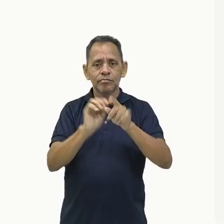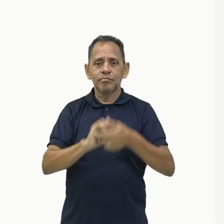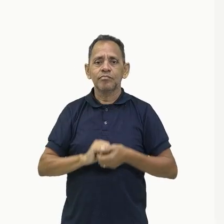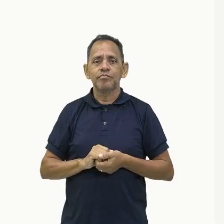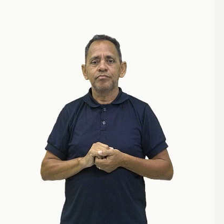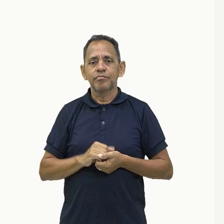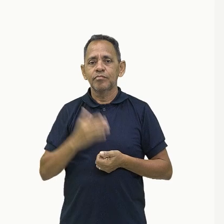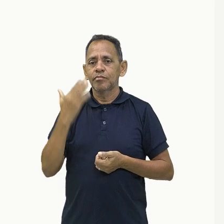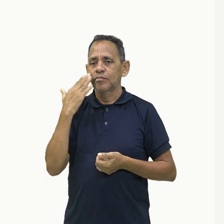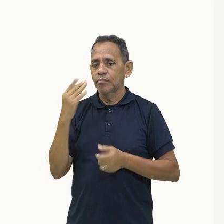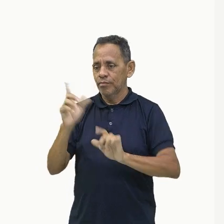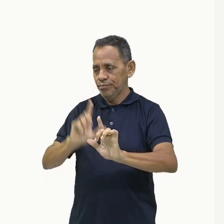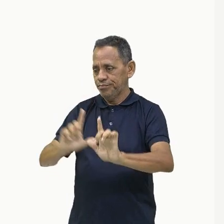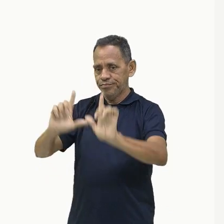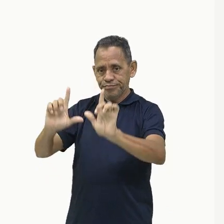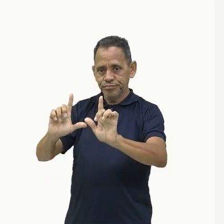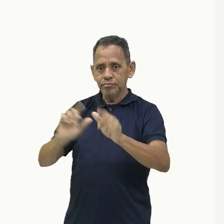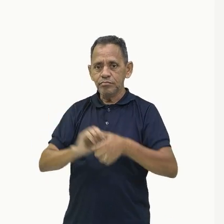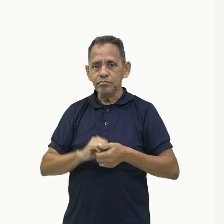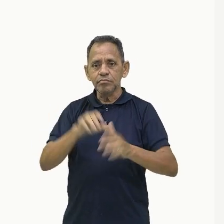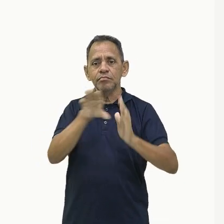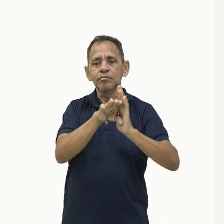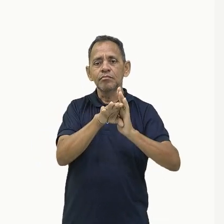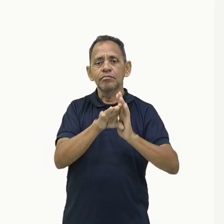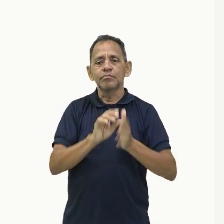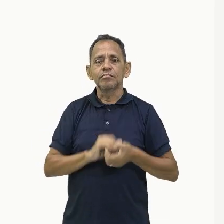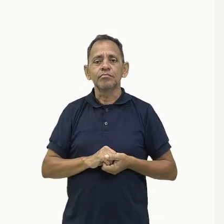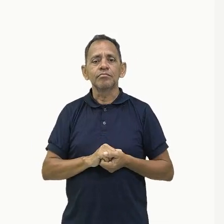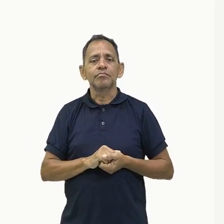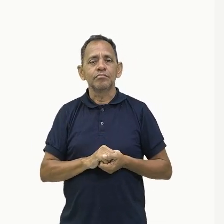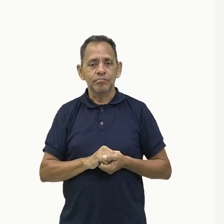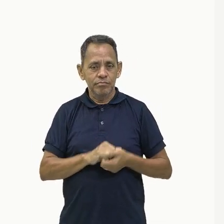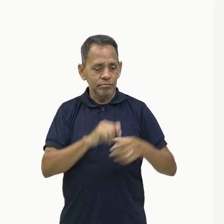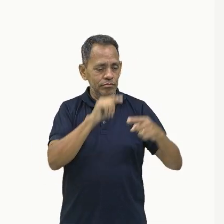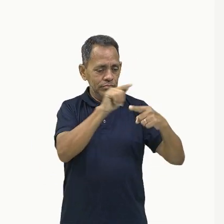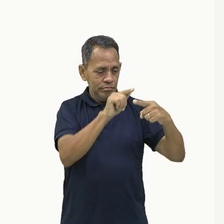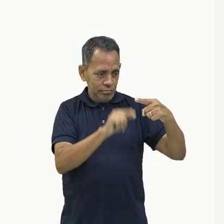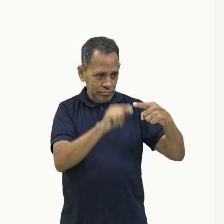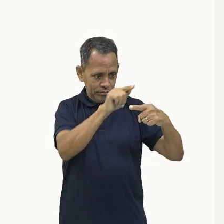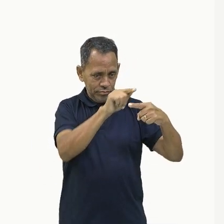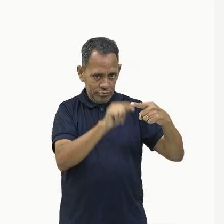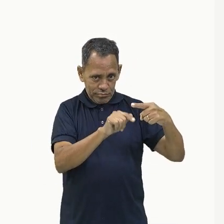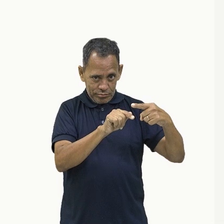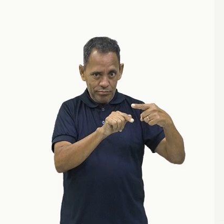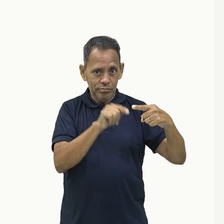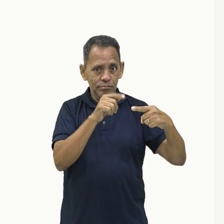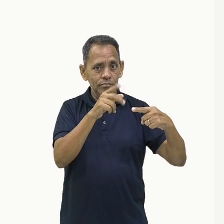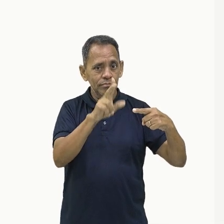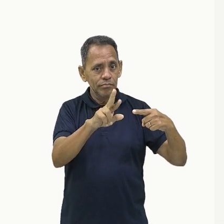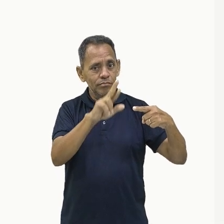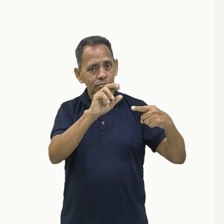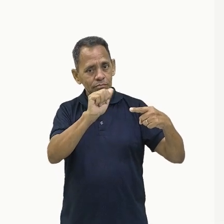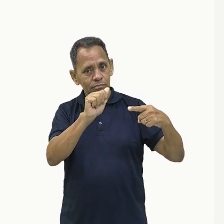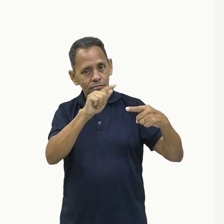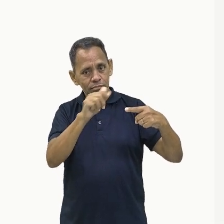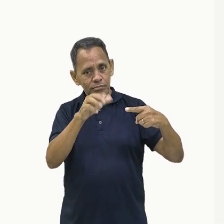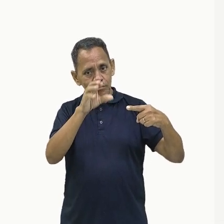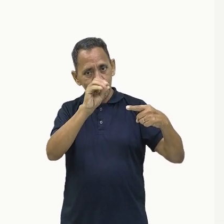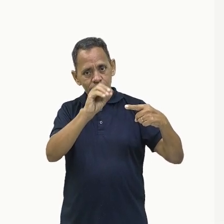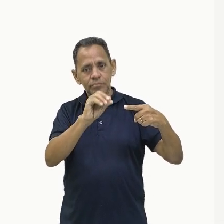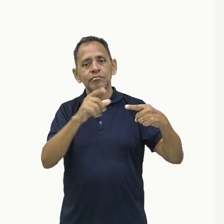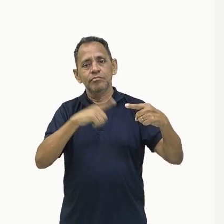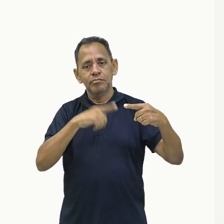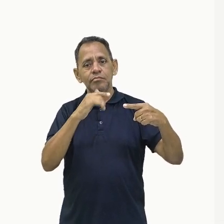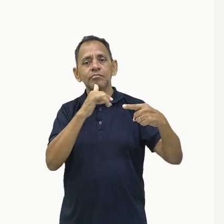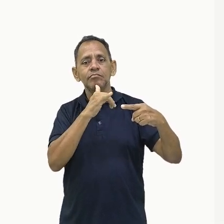cartelinha? Então vamos ver o conceito de razão e proporção aqui, né? Para a gente seguir com alguns exemplos e algumas situações e